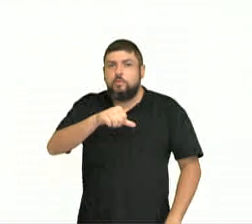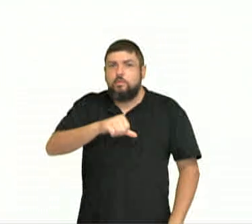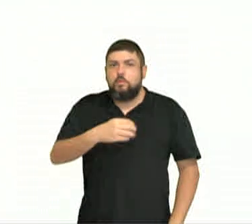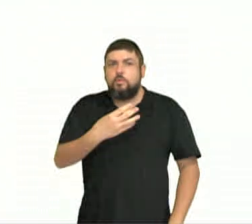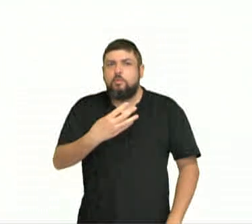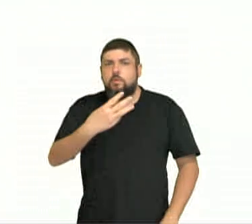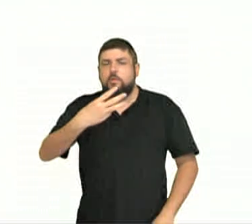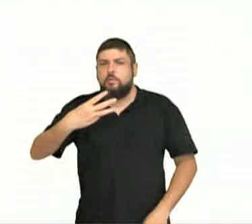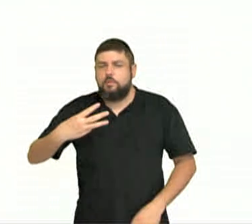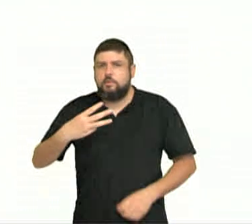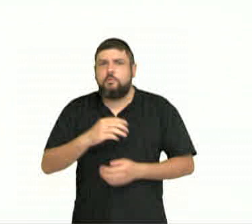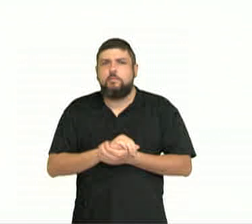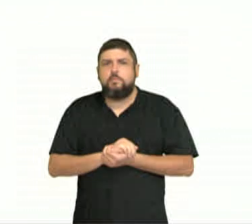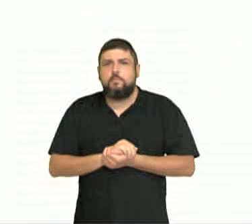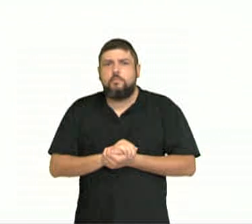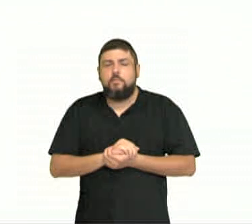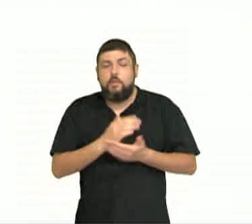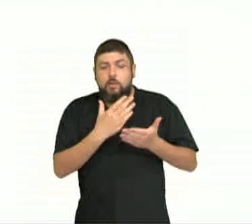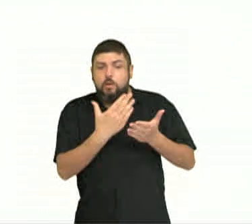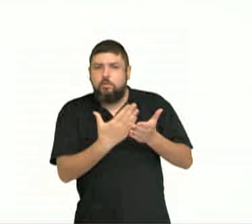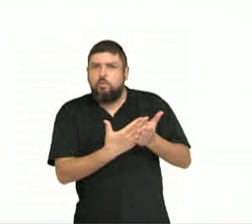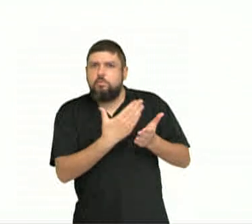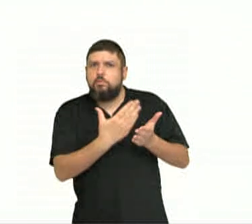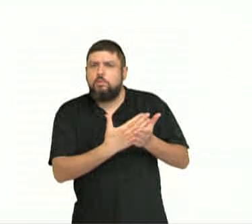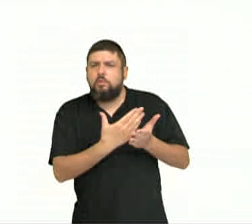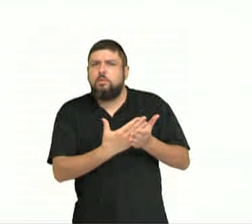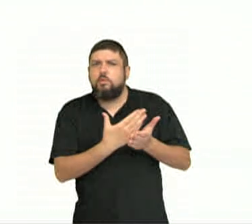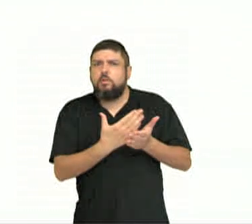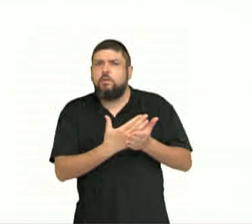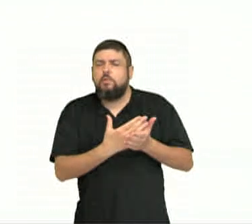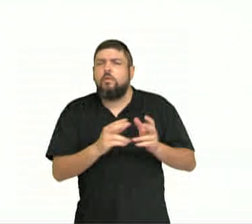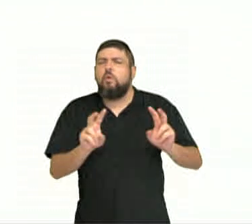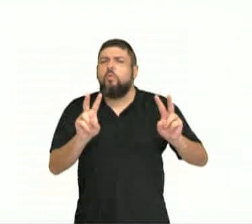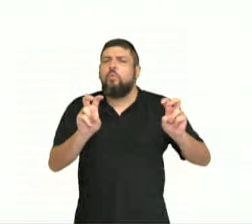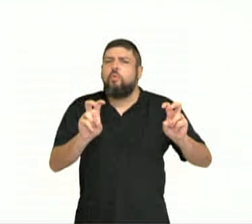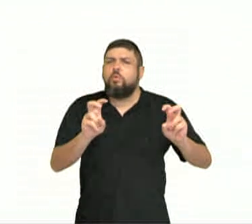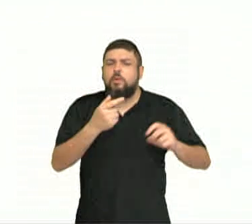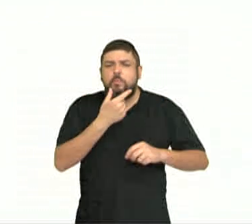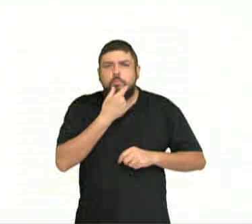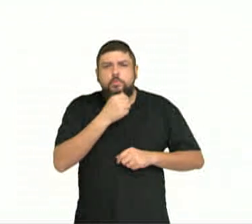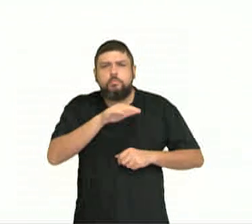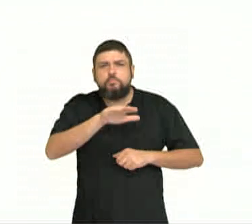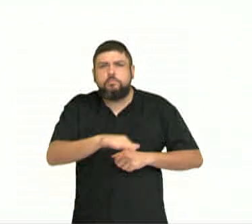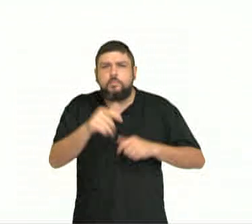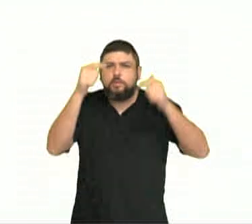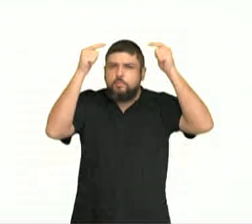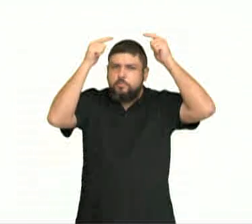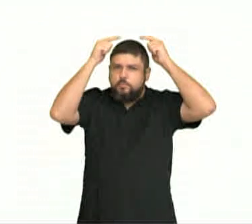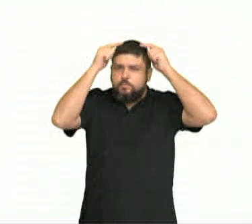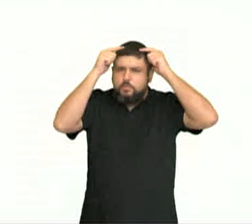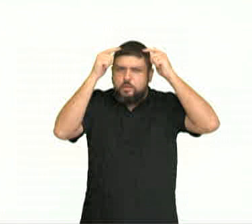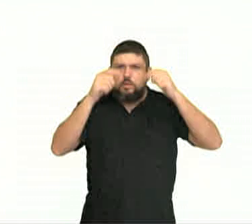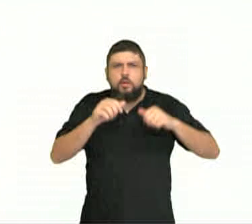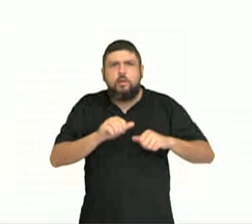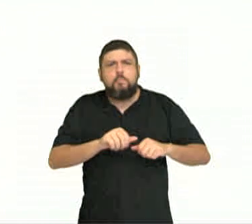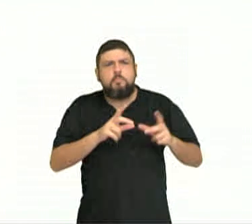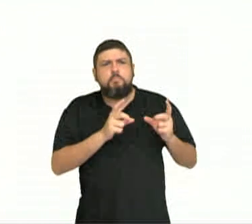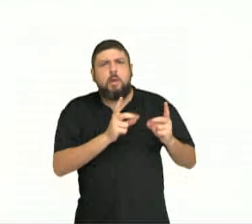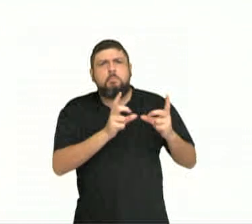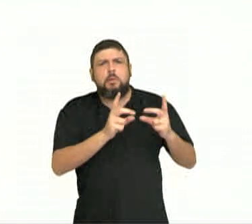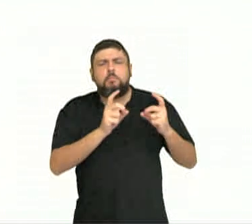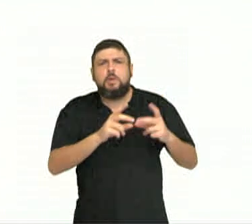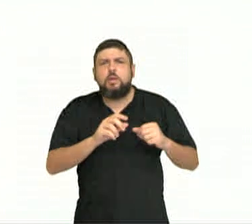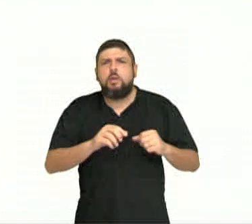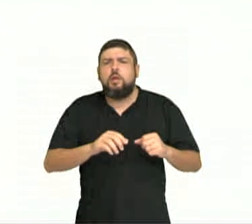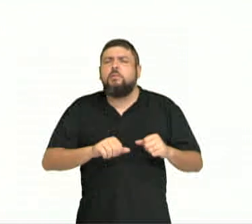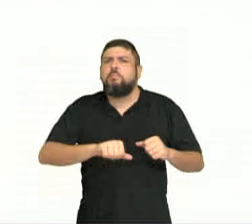Osborne. O livro é a obra mais vendida em língua francesa e o terceiro mais traduzido no mundo. A